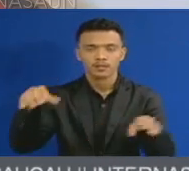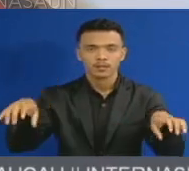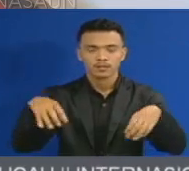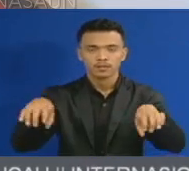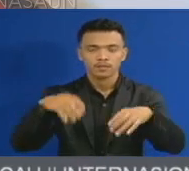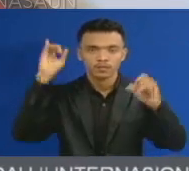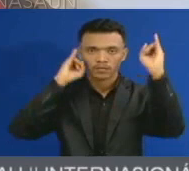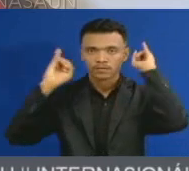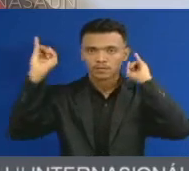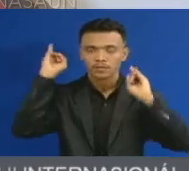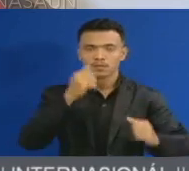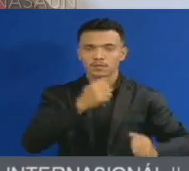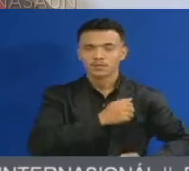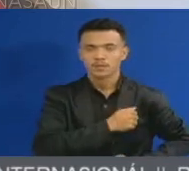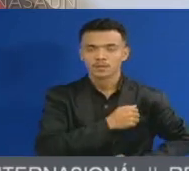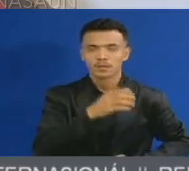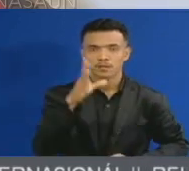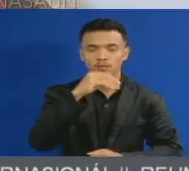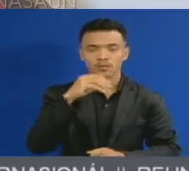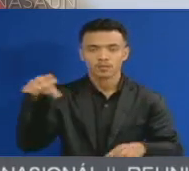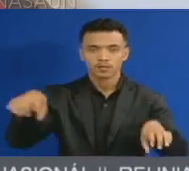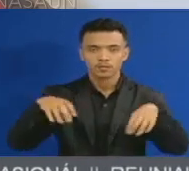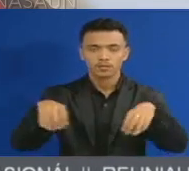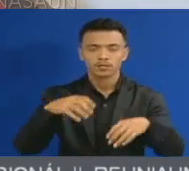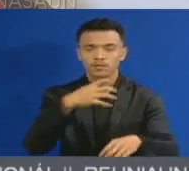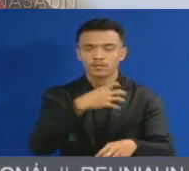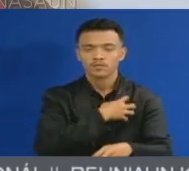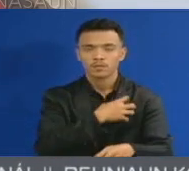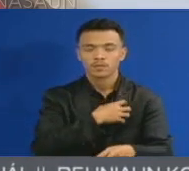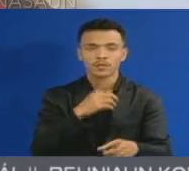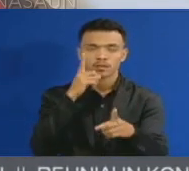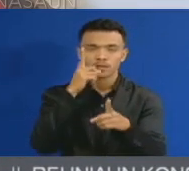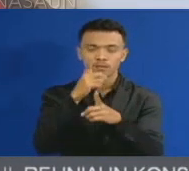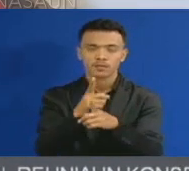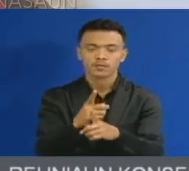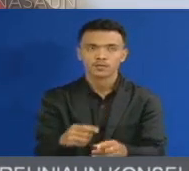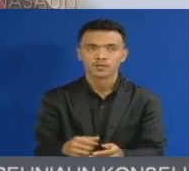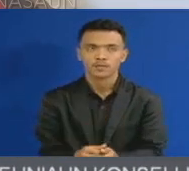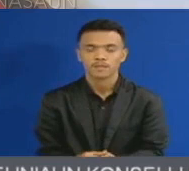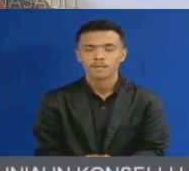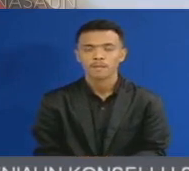de Informação Militar, no Serviço de Informação Polícia, né, claro que é da Seneba, né,